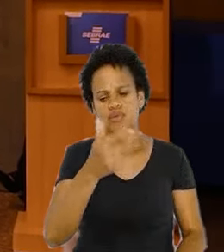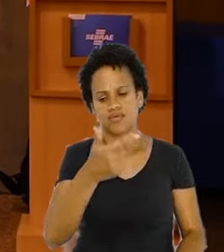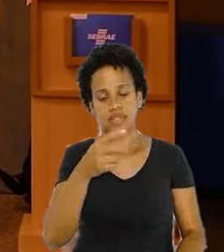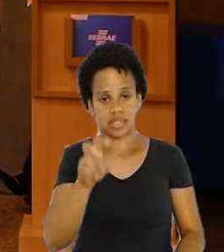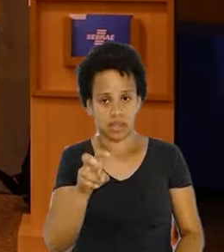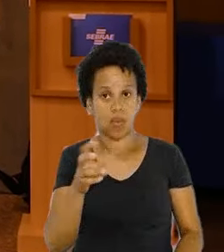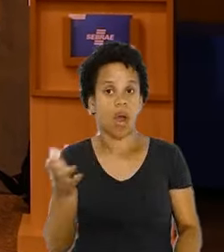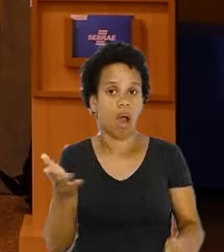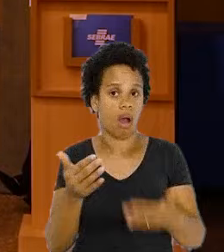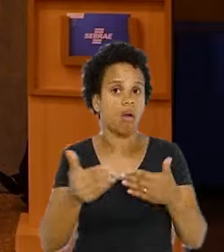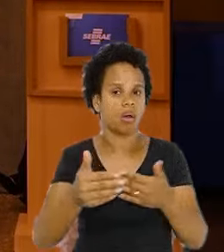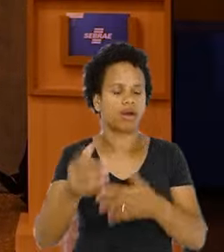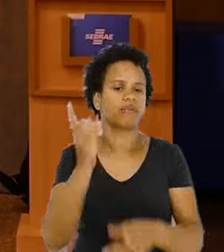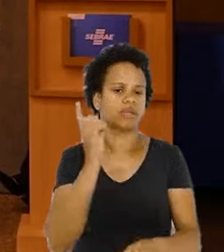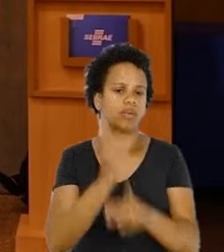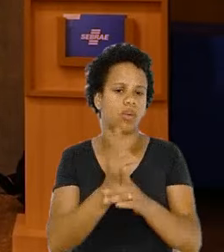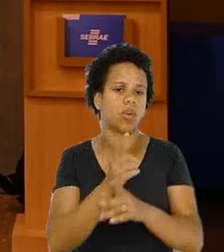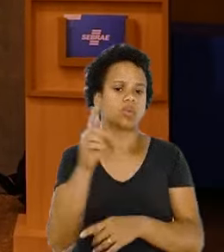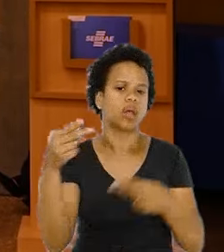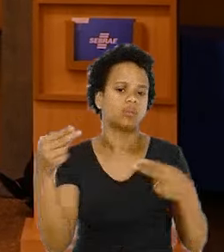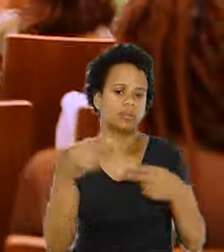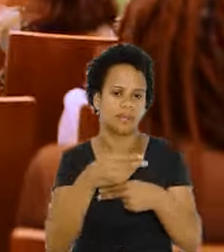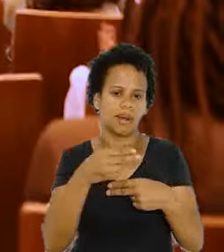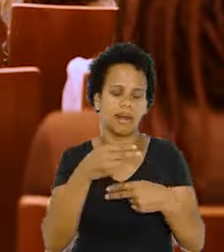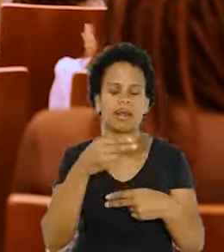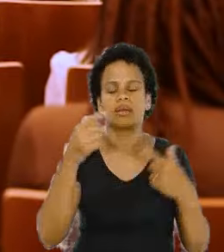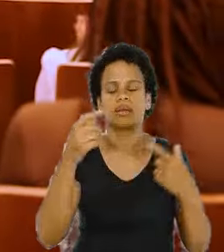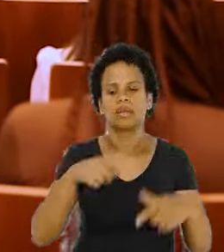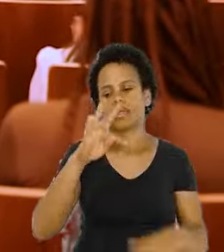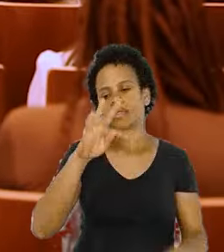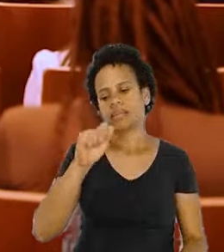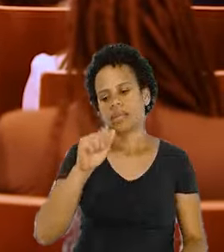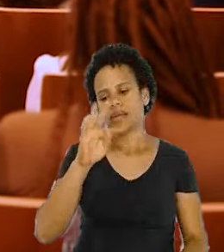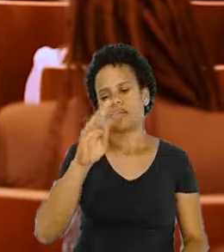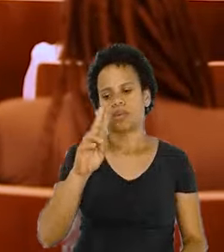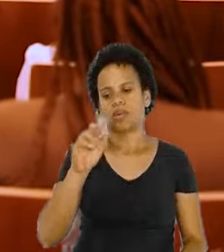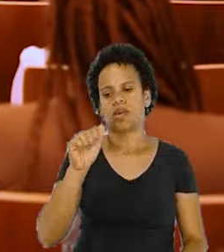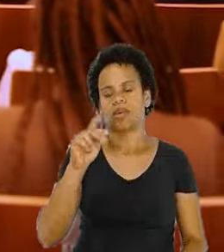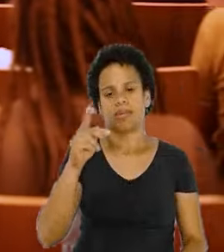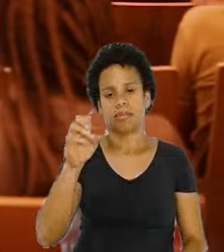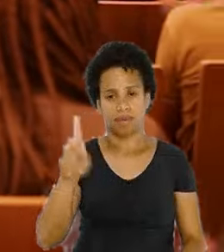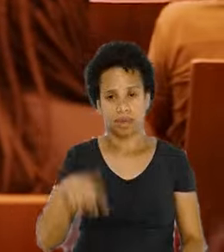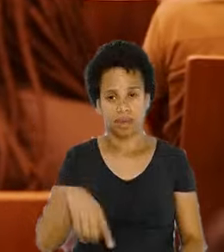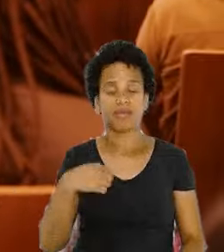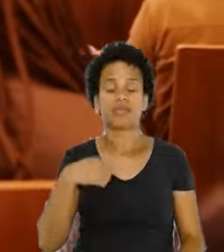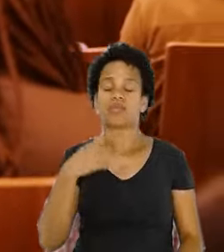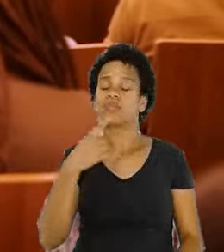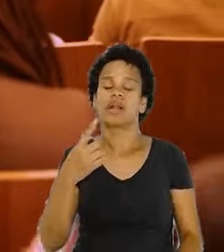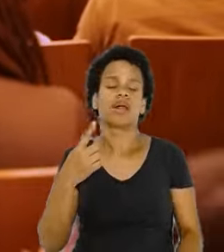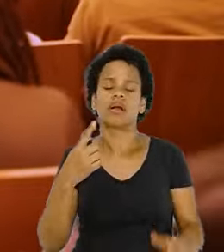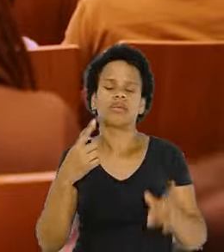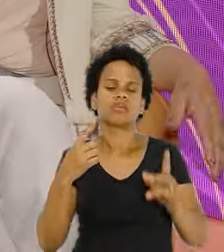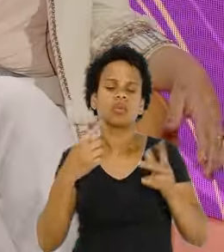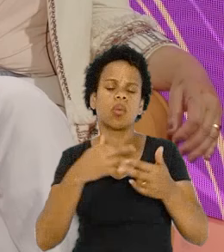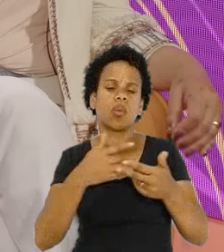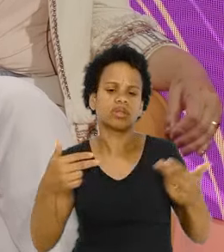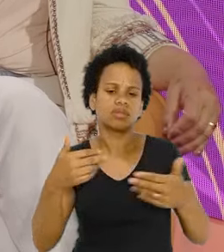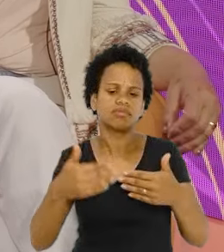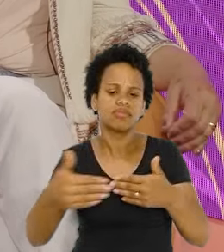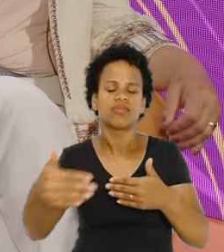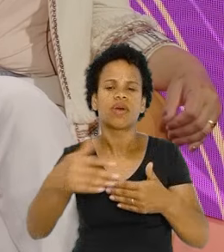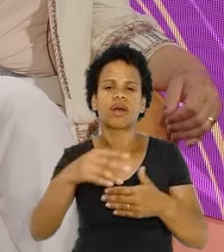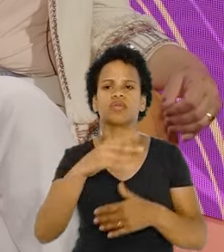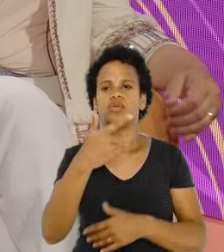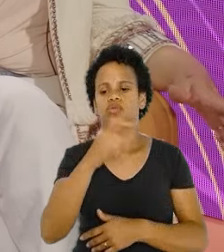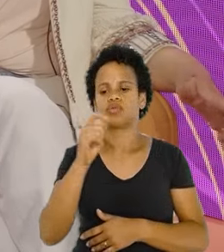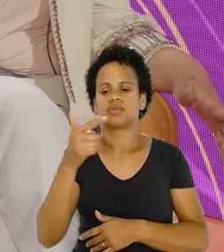o encontro né lá no sebrai Tatuapé pra gente falar sobre tudo que o que que vai acontecer em 2025 e assim é